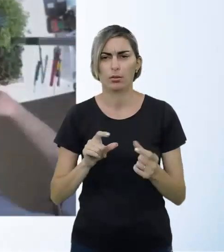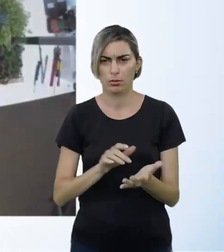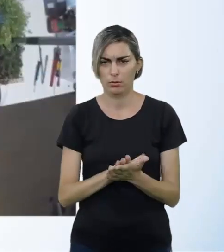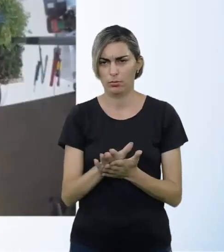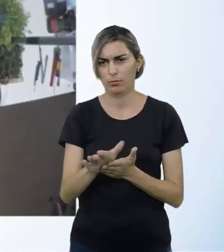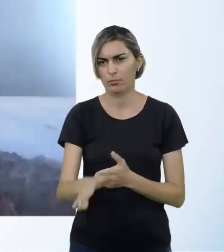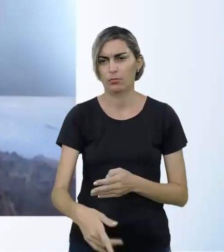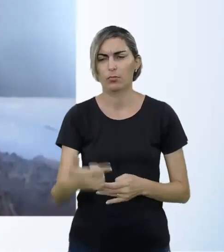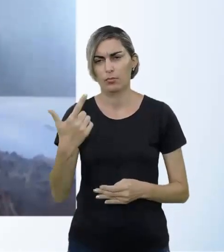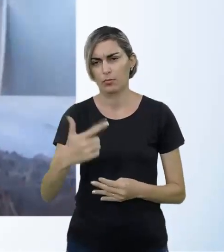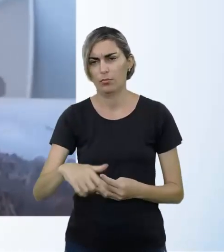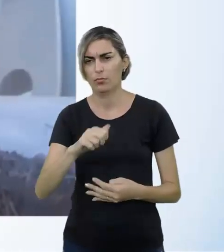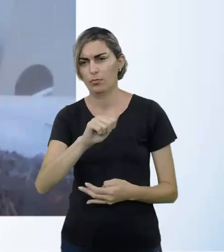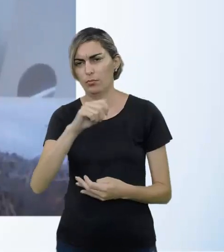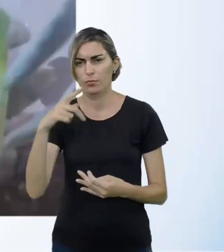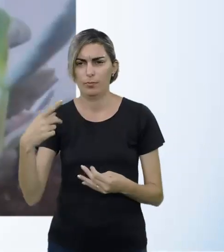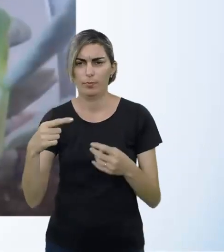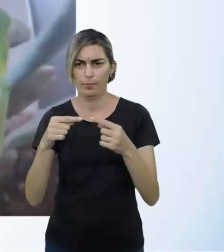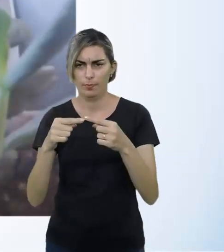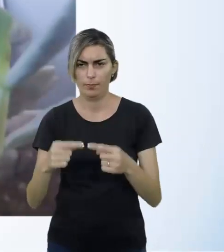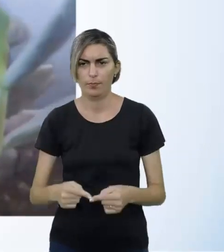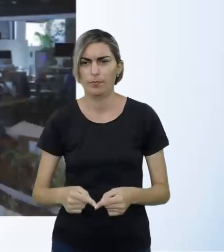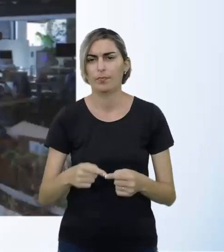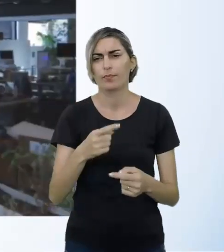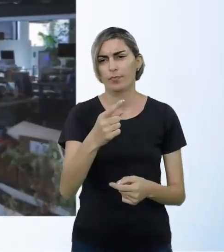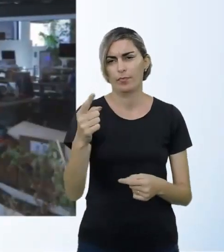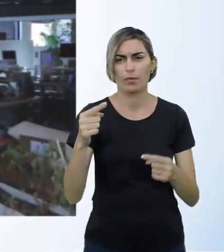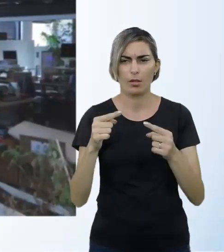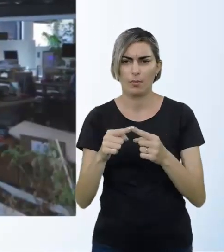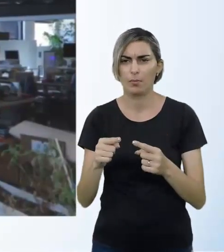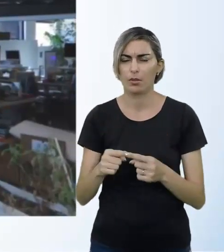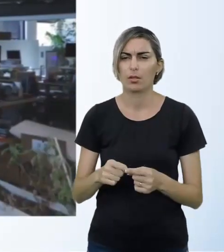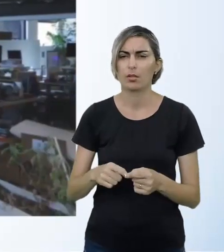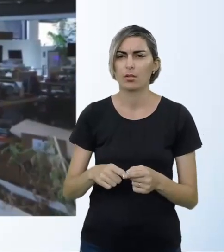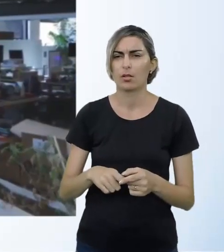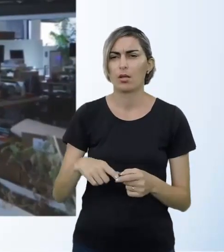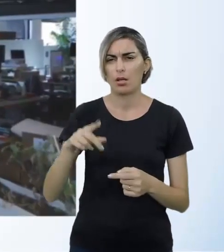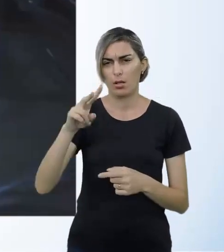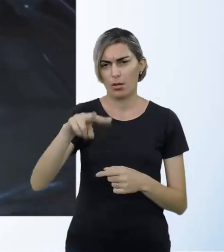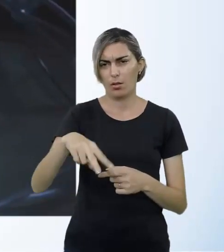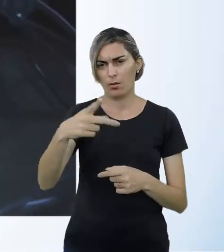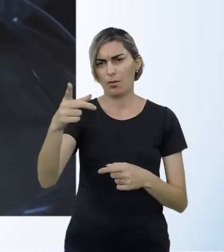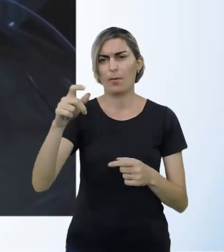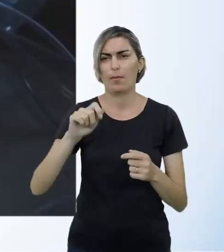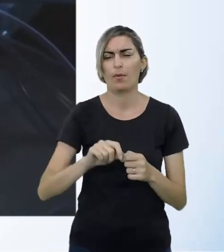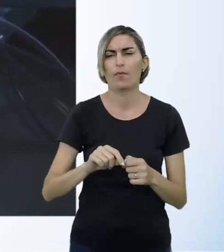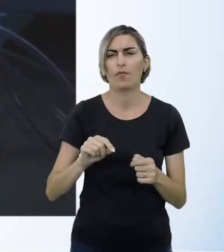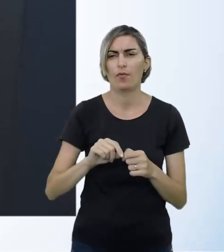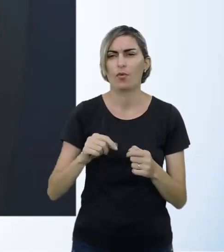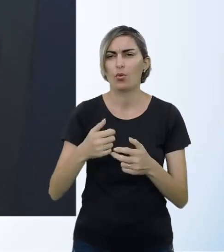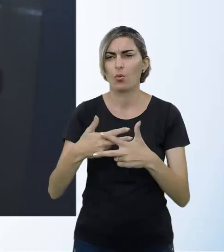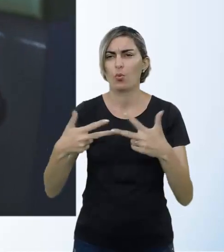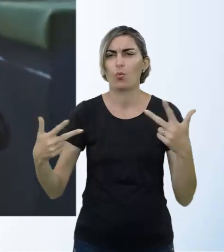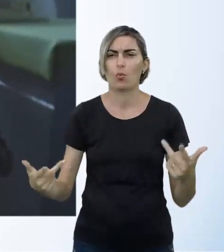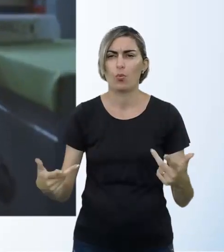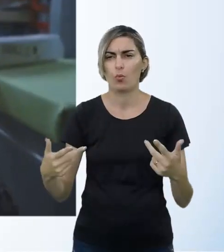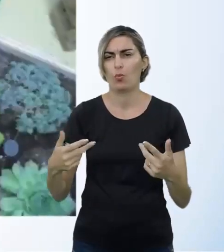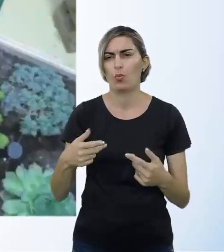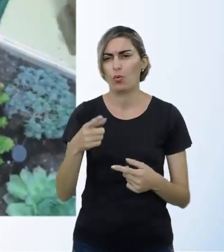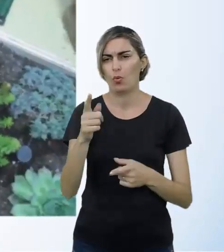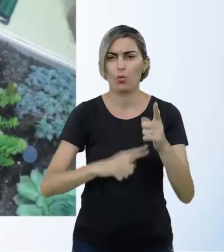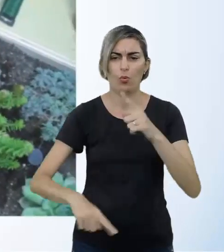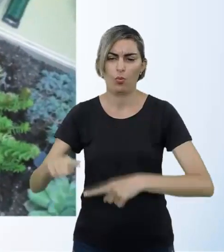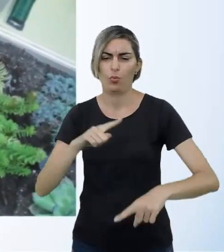impresso. Outra aplicação aqui, eu trago um vídeo bem simples só para mostrar uma aplicação que é agricultura de precisão, aquariofilia,